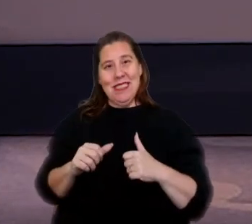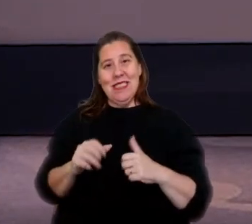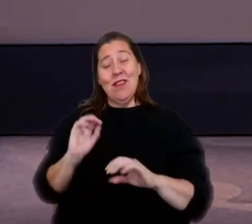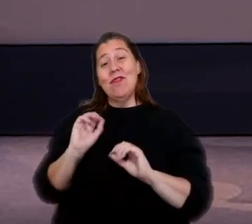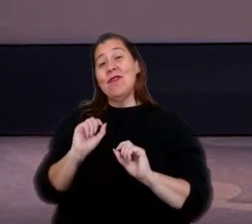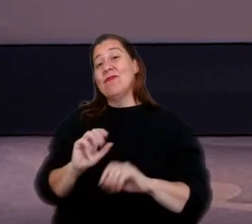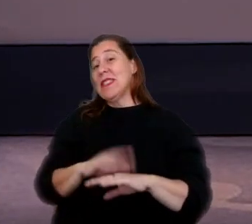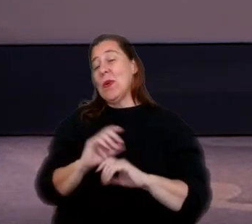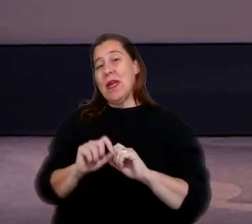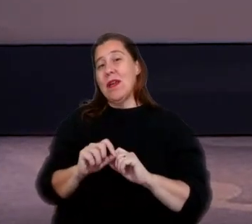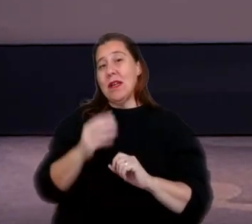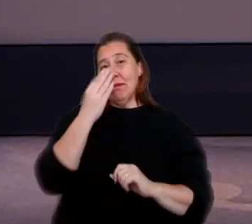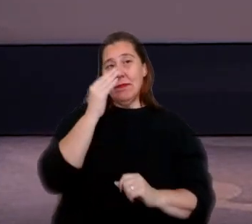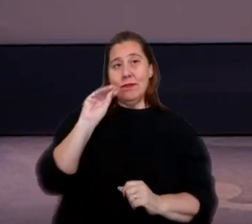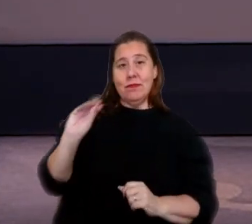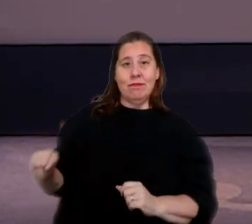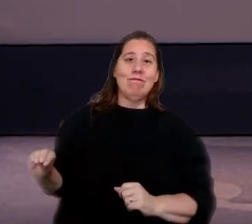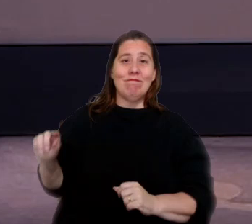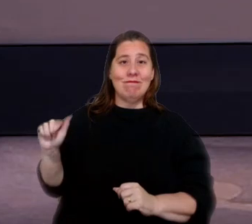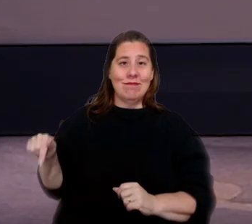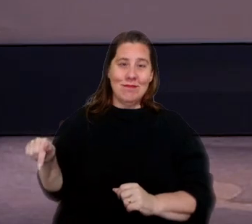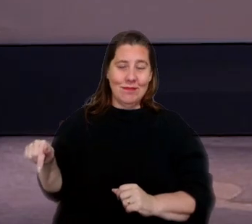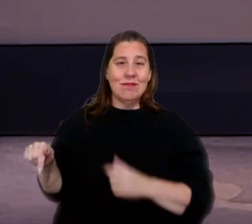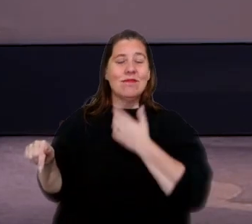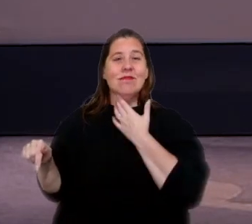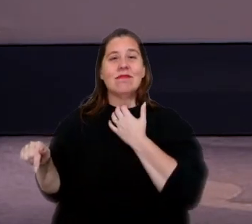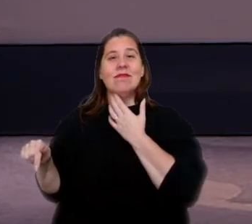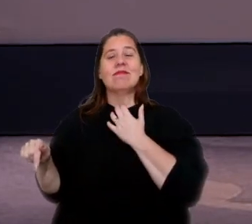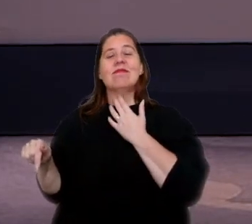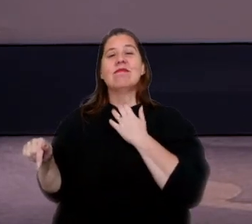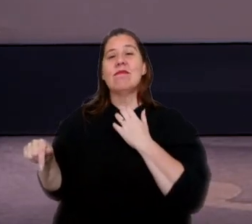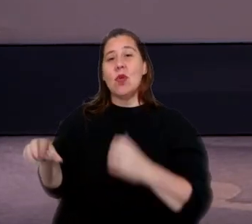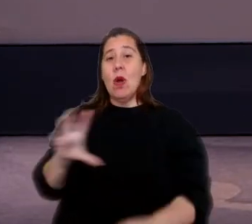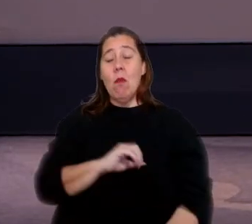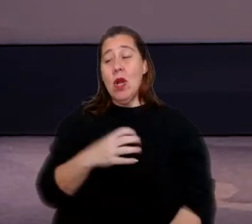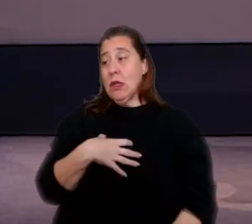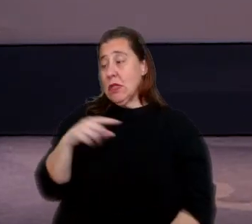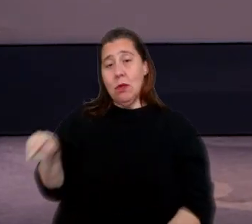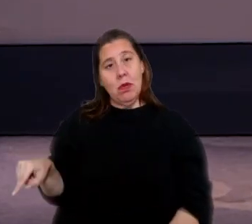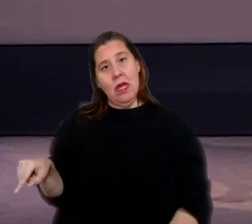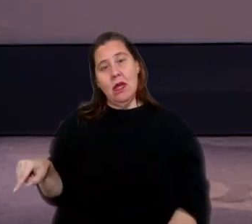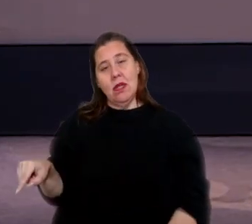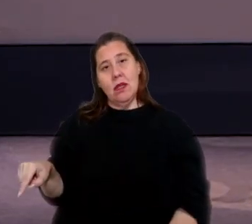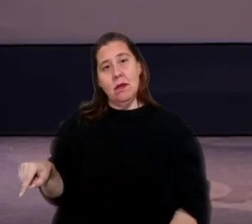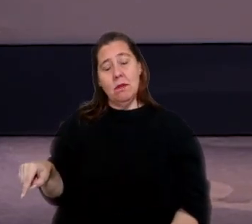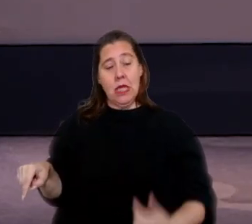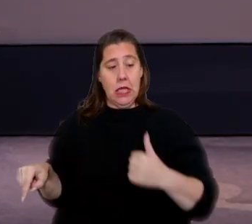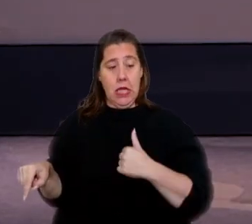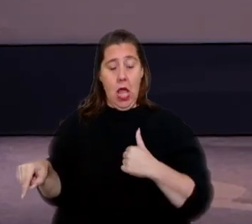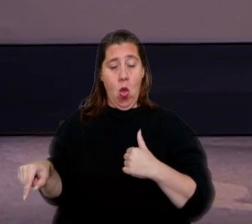precisa renunciar o Remy. A afetividade, eu preciso renunciar à afetividade masculina para